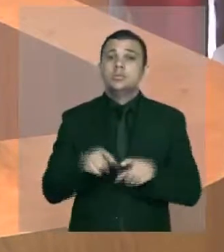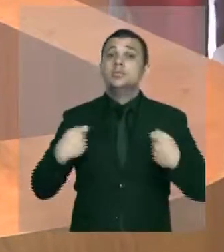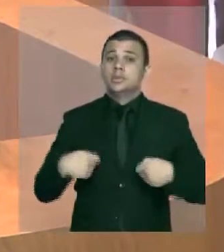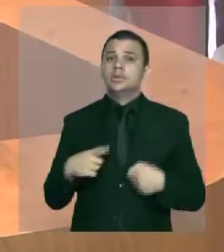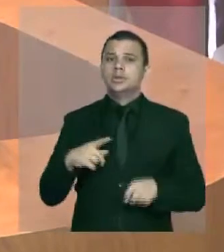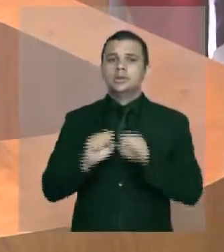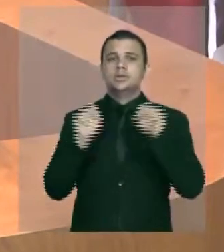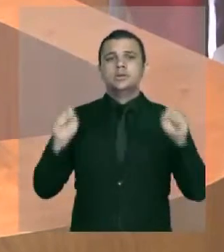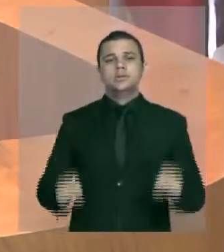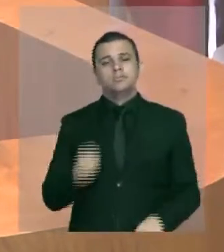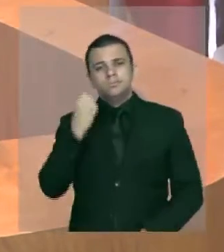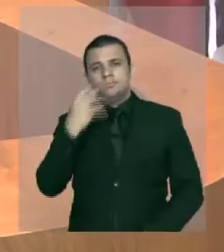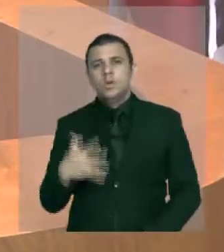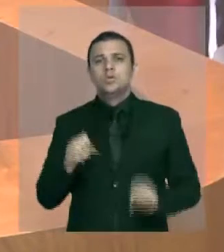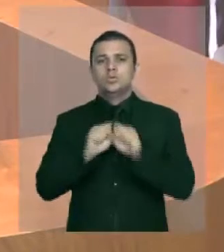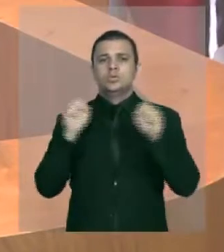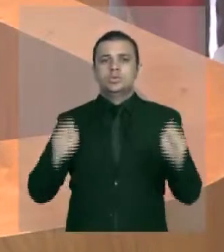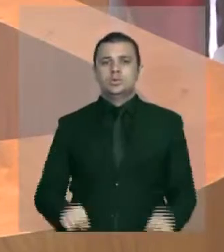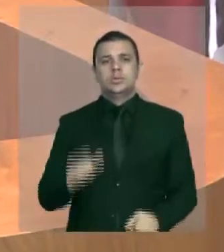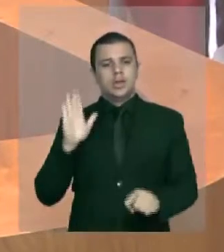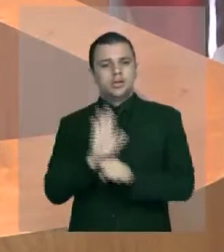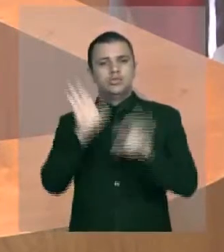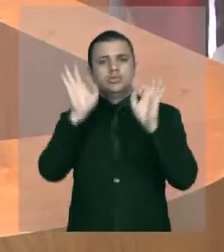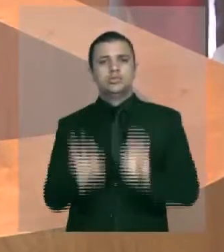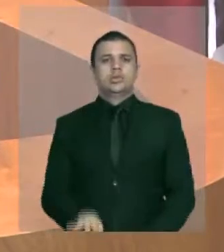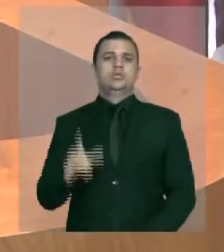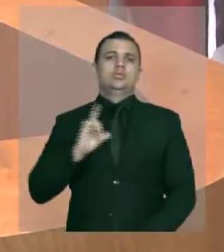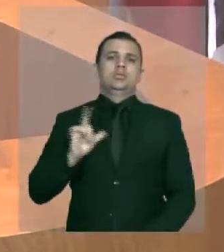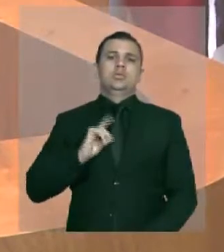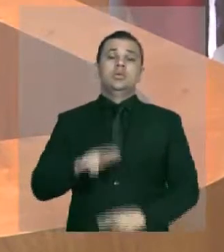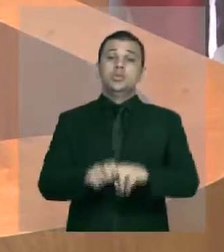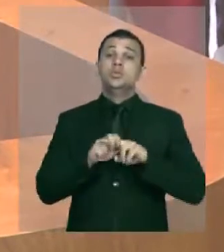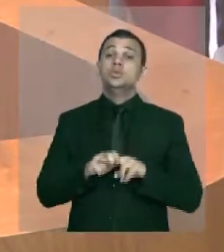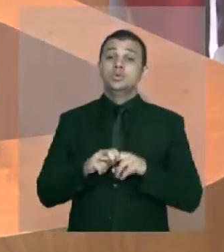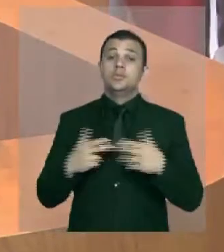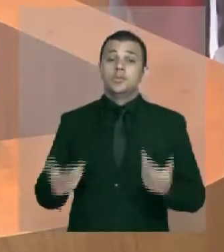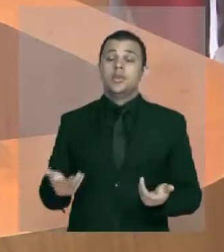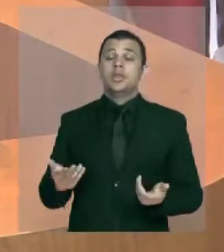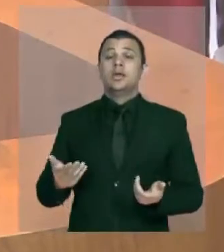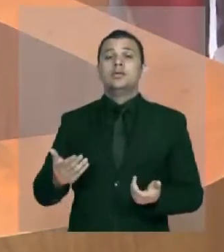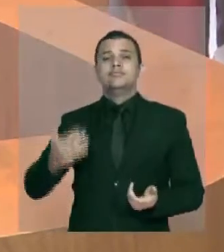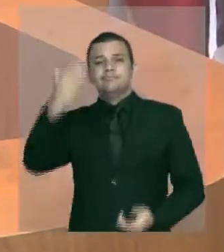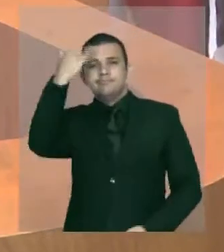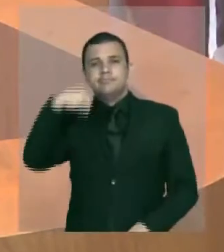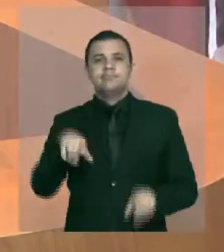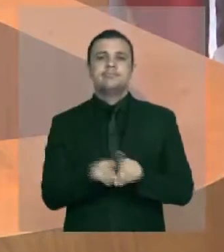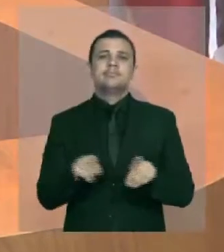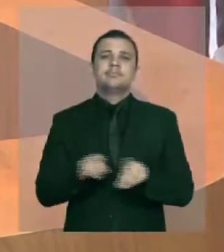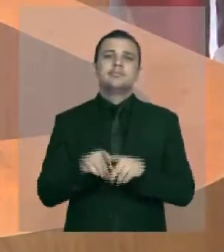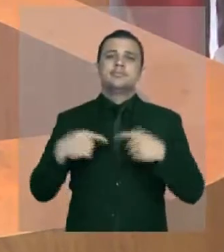eficaz, um sistema que funcione adequadamente. Haja visto que toda a